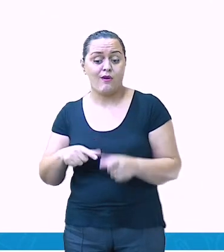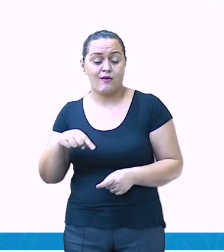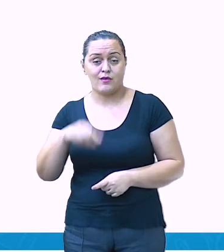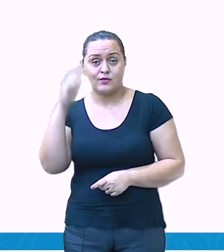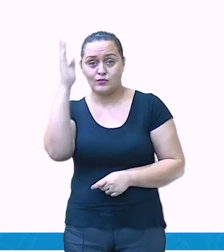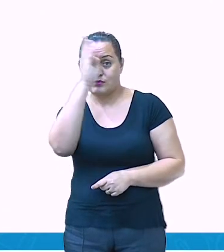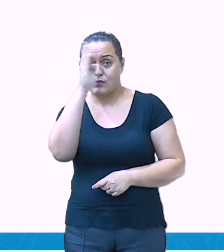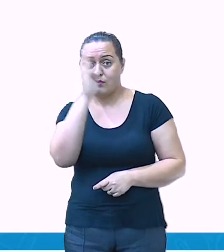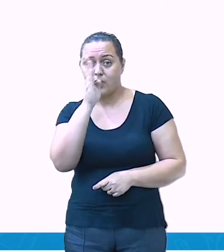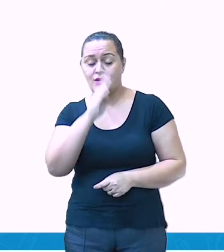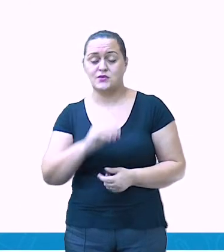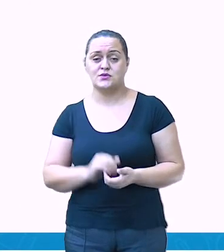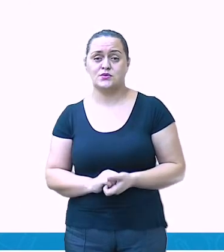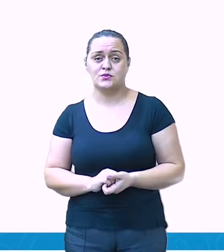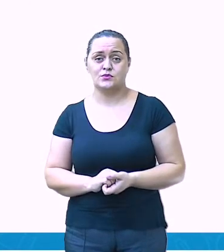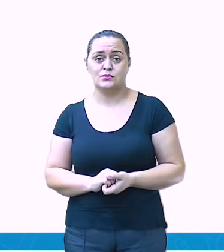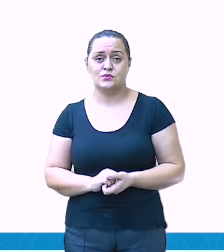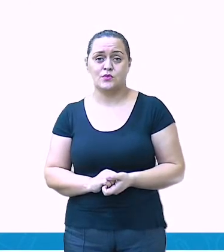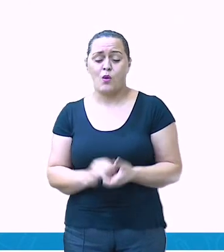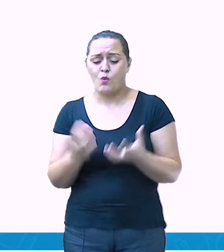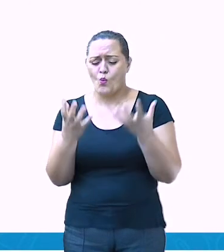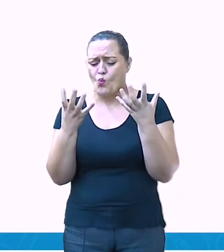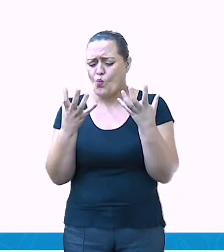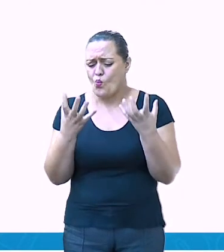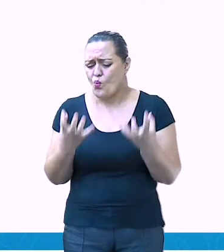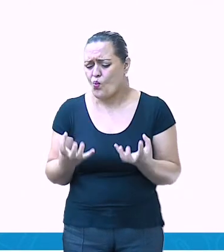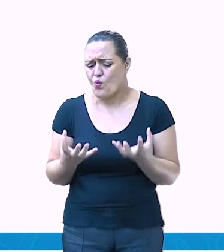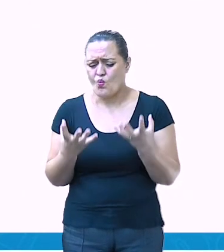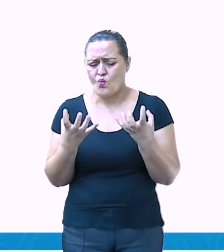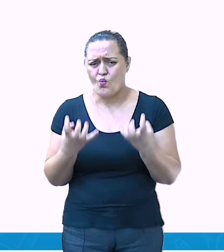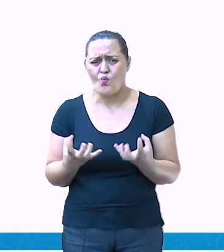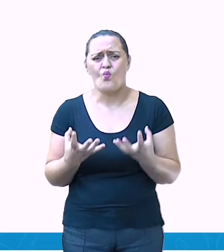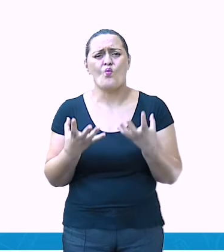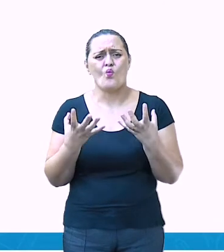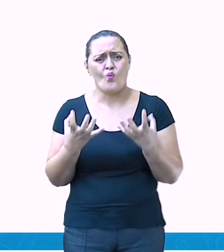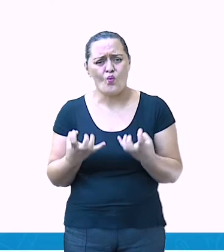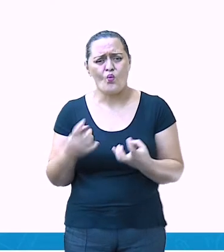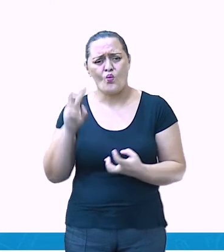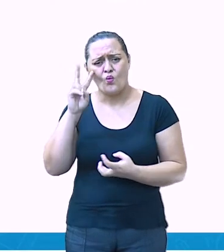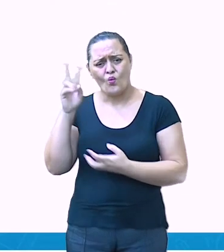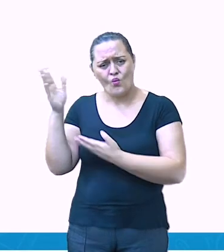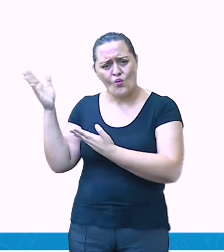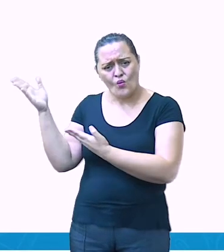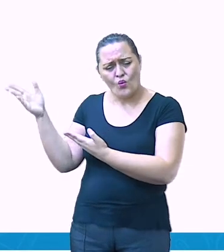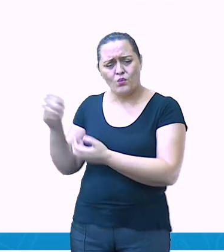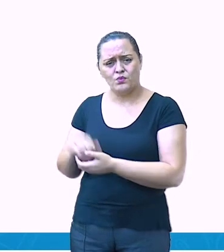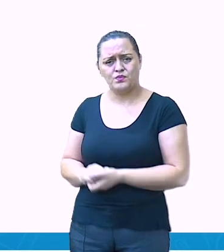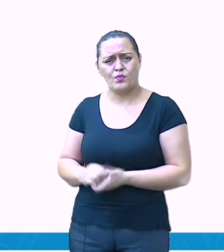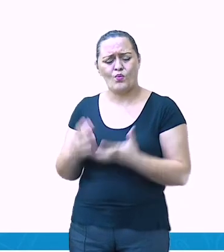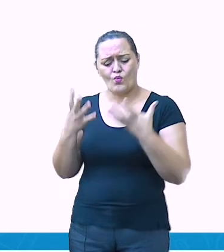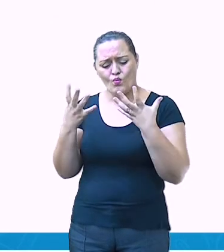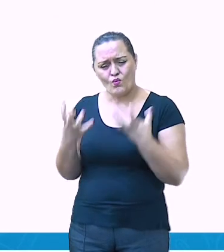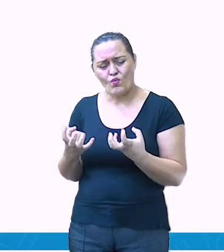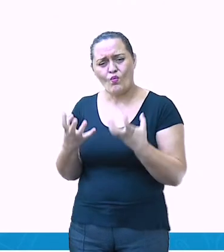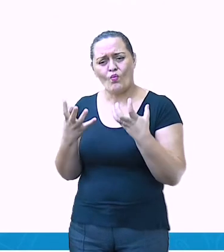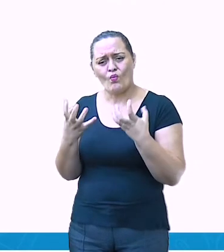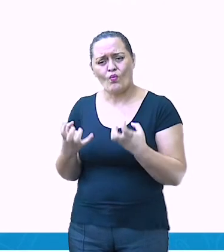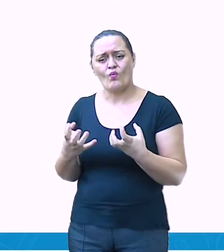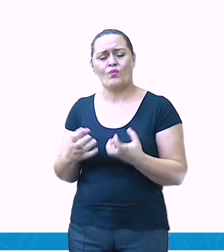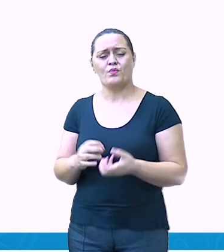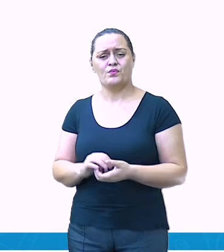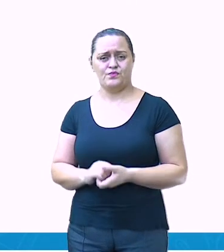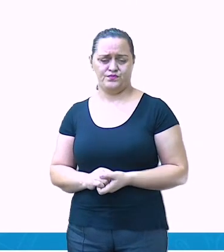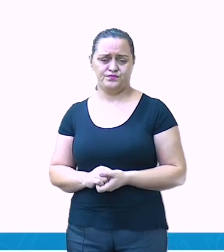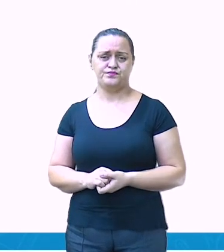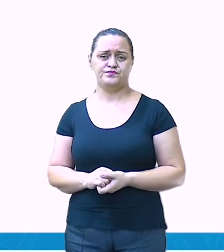secos. O fenômeno ambiental, da seca é algo natural, mas que tem consequências